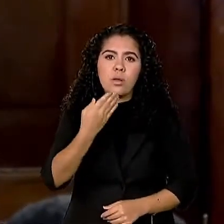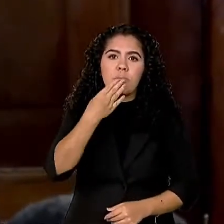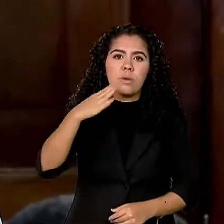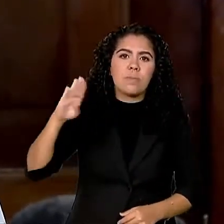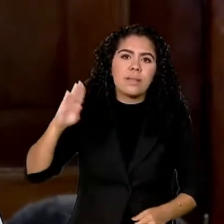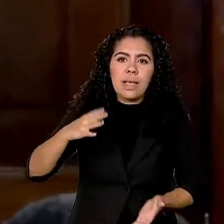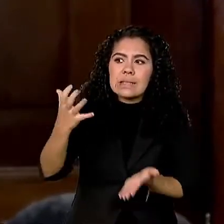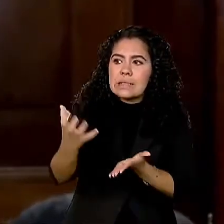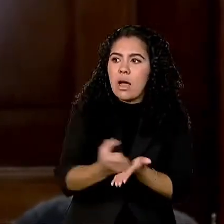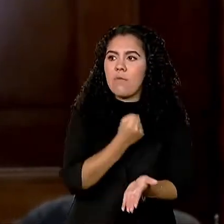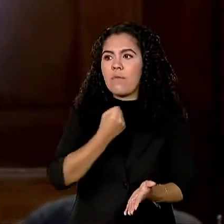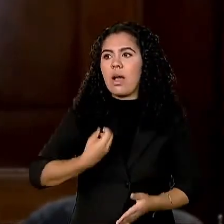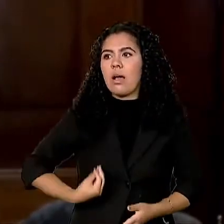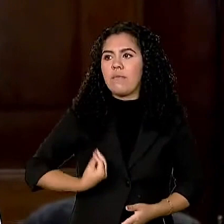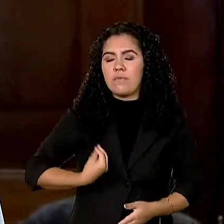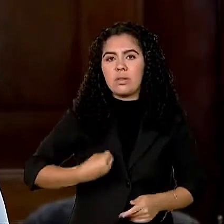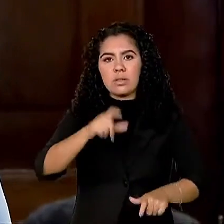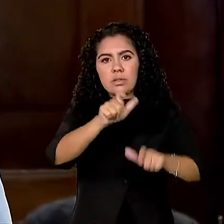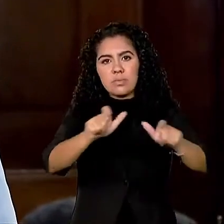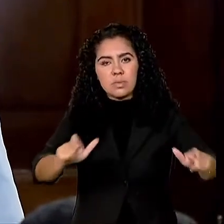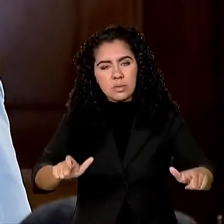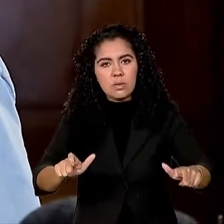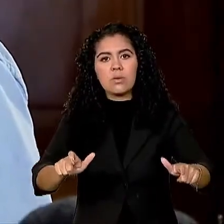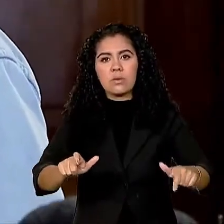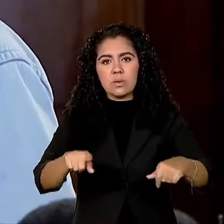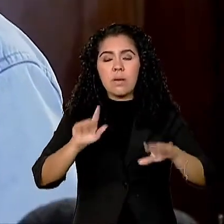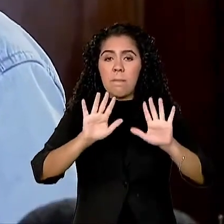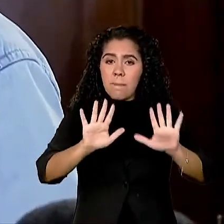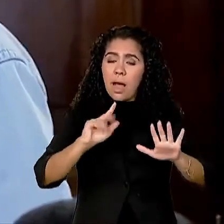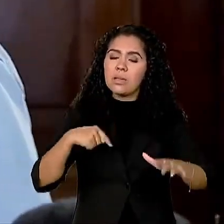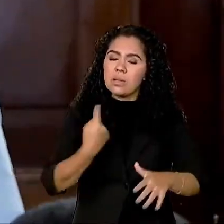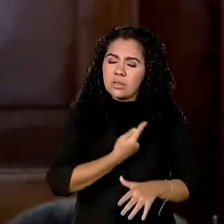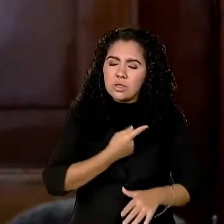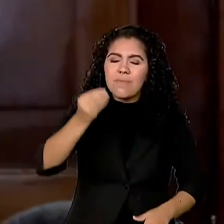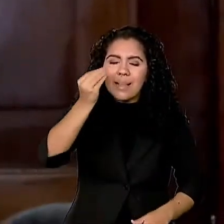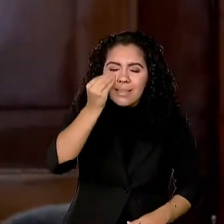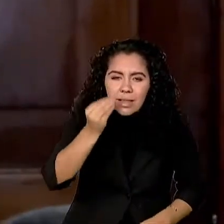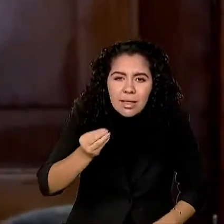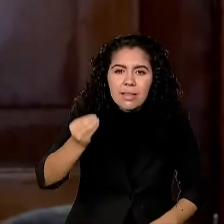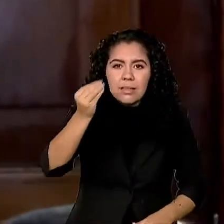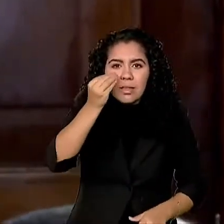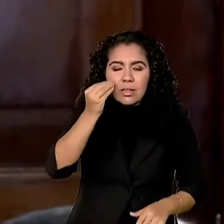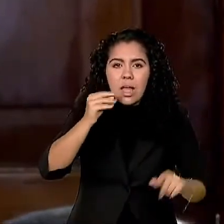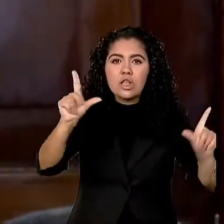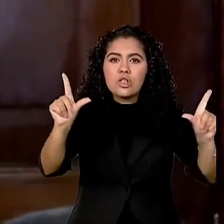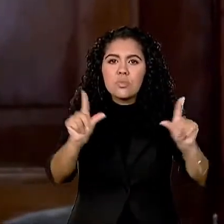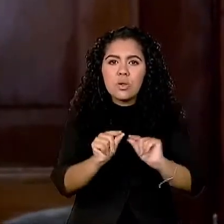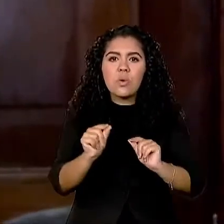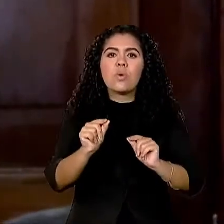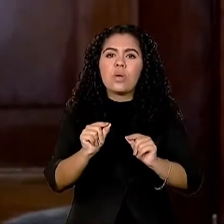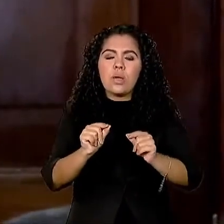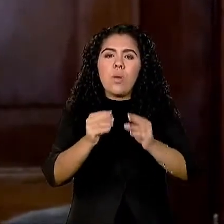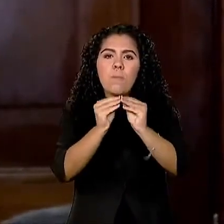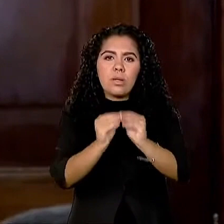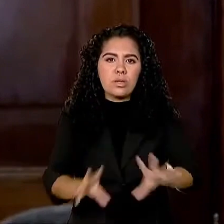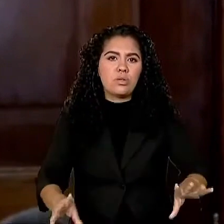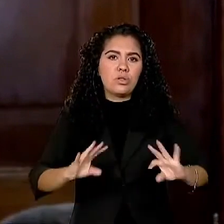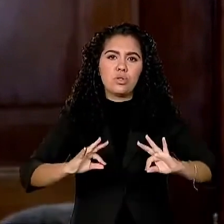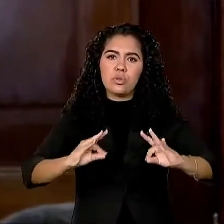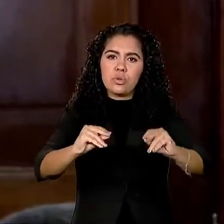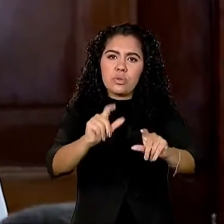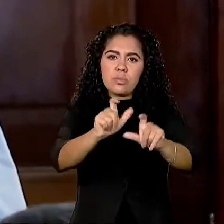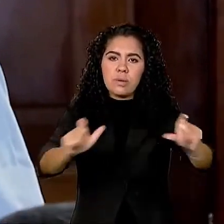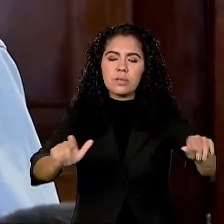das pessoas porque não está no nosso alcance. Mas a gente vai tentar minimizar o prejuízo de todas as pessoas. Eu